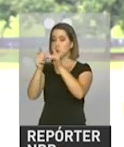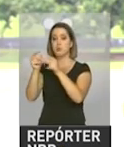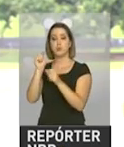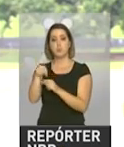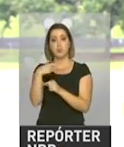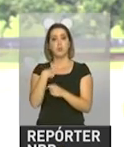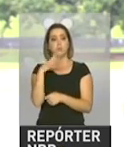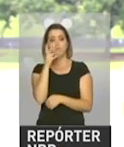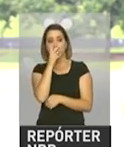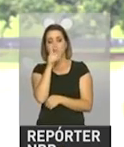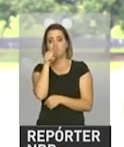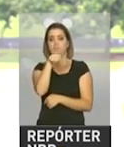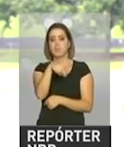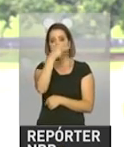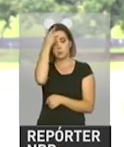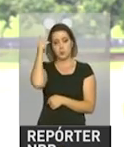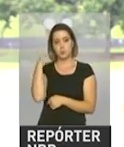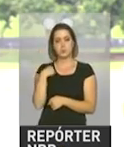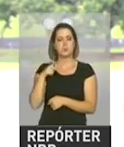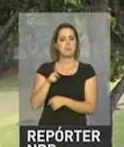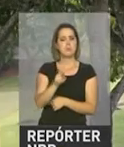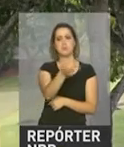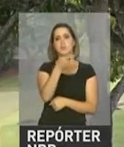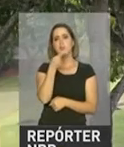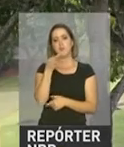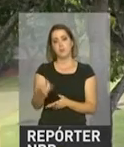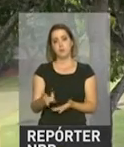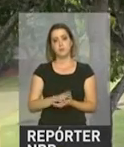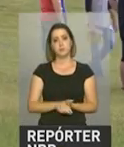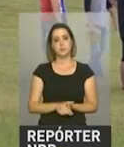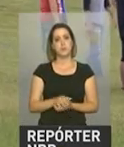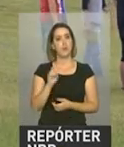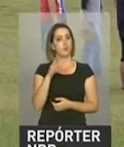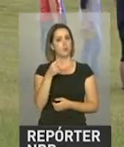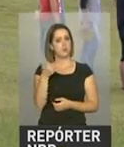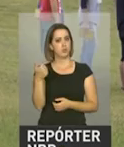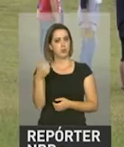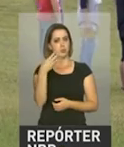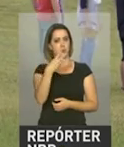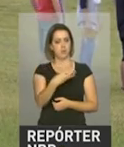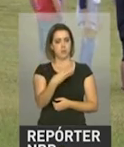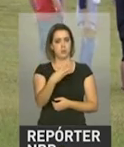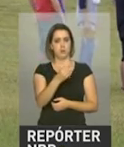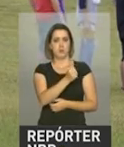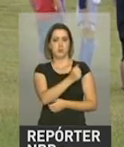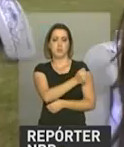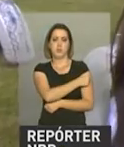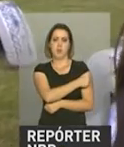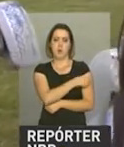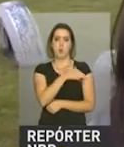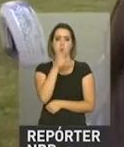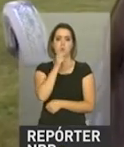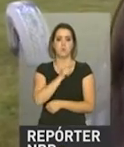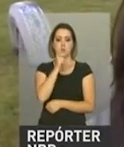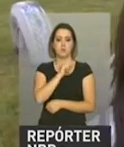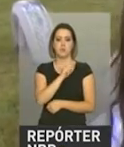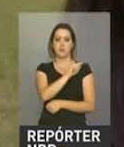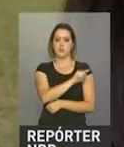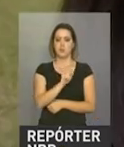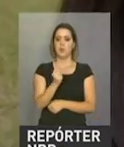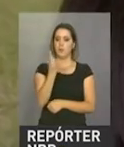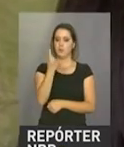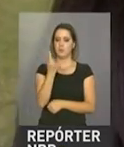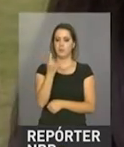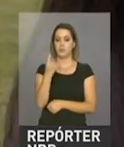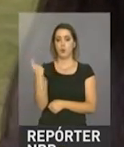adultos. É um assunto que está na imprensa o tempo todo, né? Apenas 13 dos 90 estudantes são mulheres. Helena é uma delas,